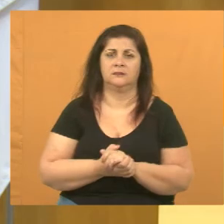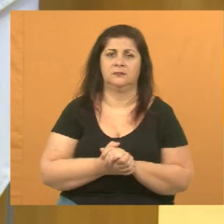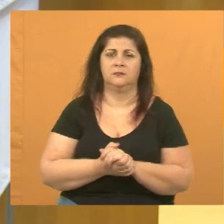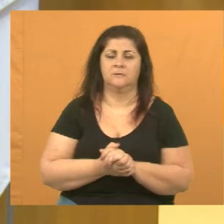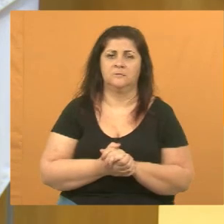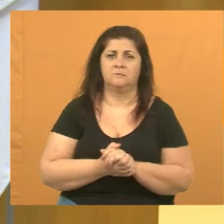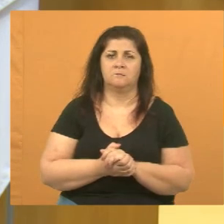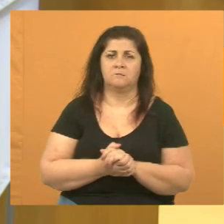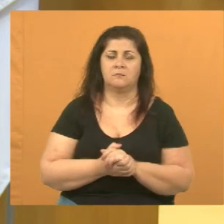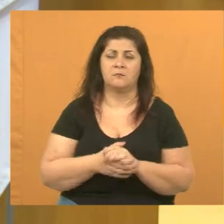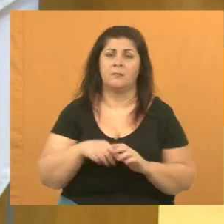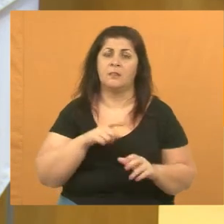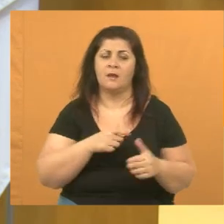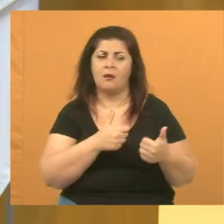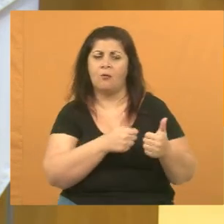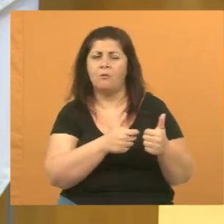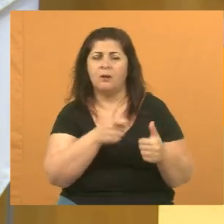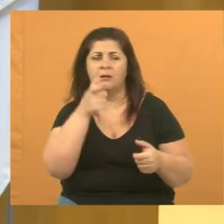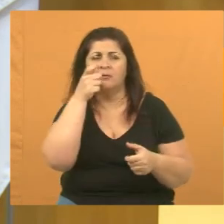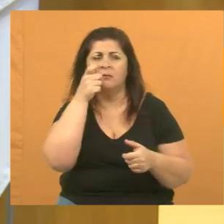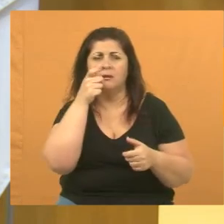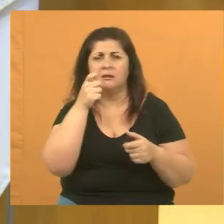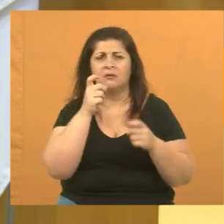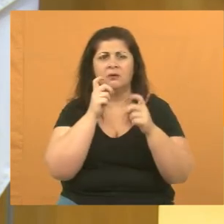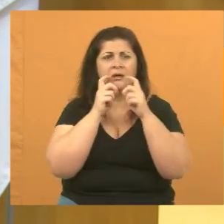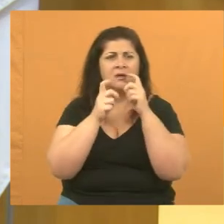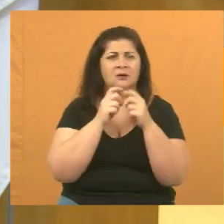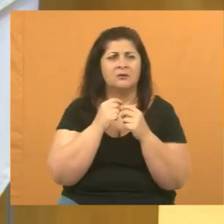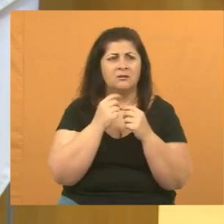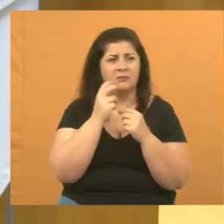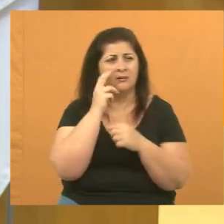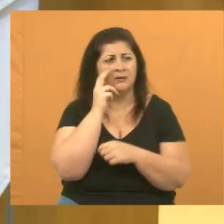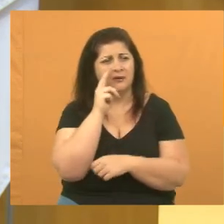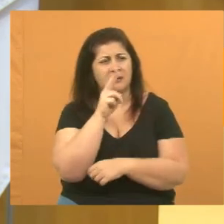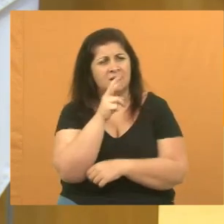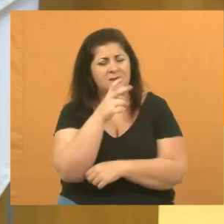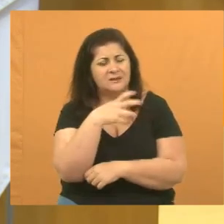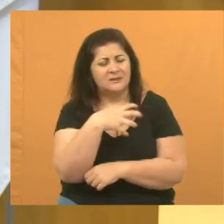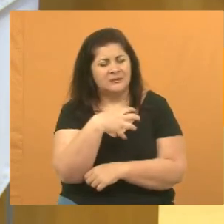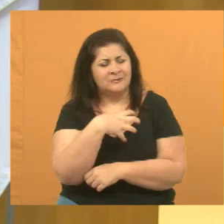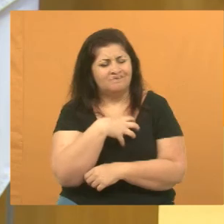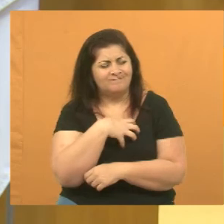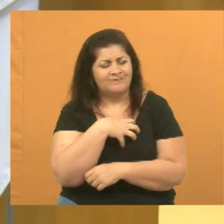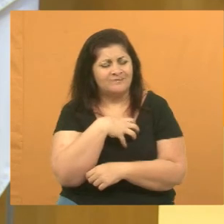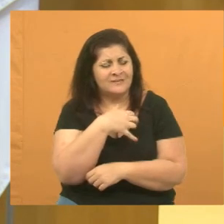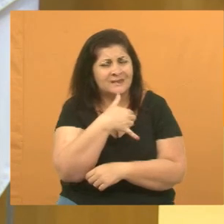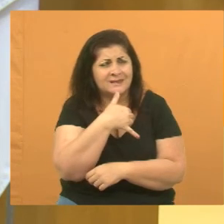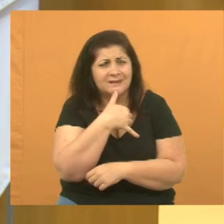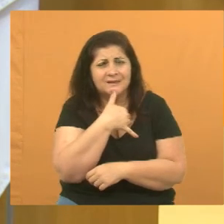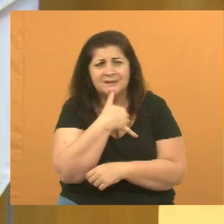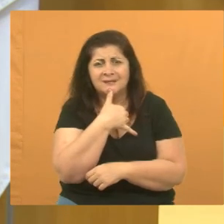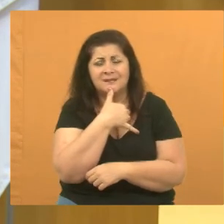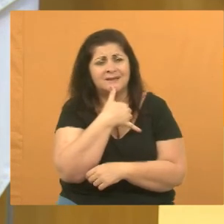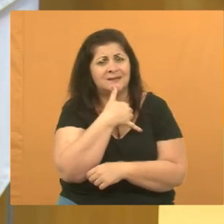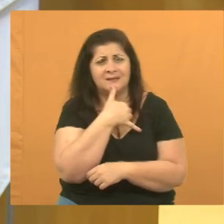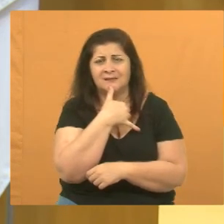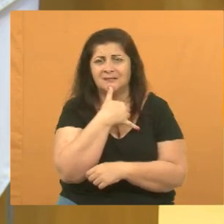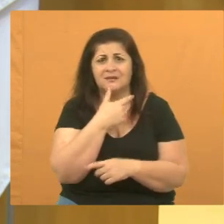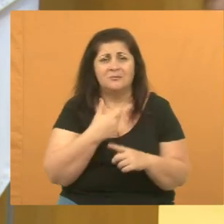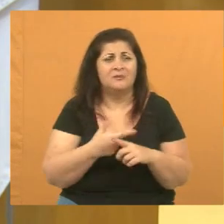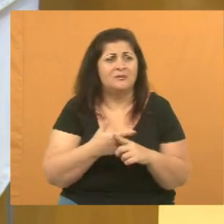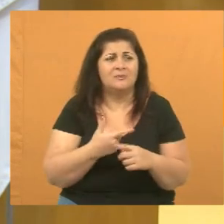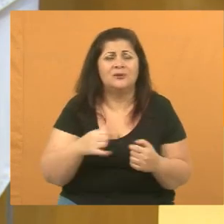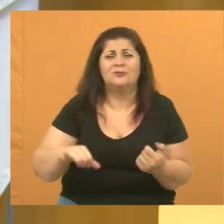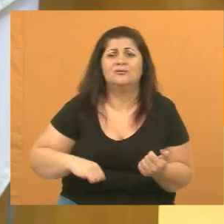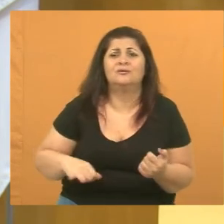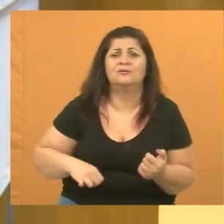E a gente esteve ali acompanhando aquela reunião e vendo a tristeza nos olhos de cada um daquelas pessoas, da situação que vive, o drama